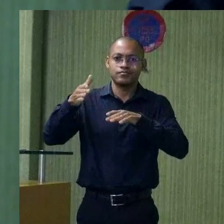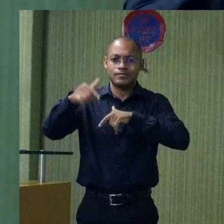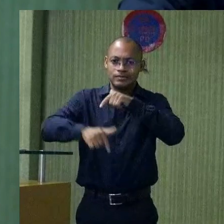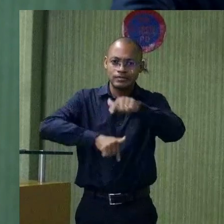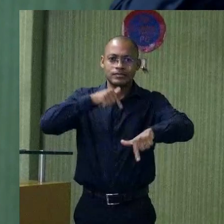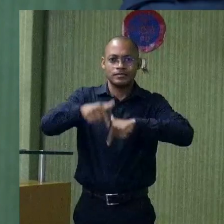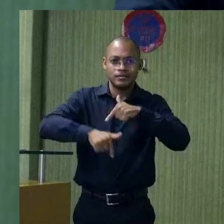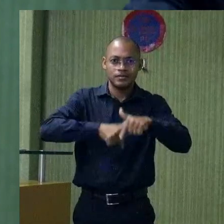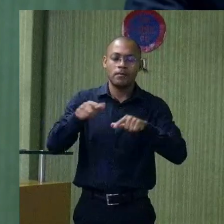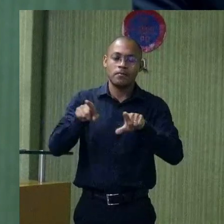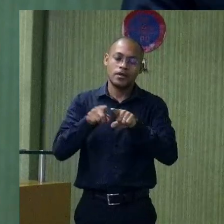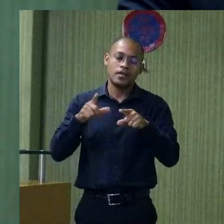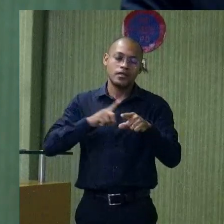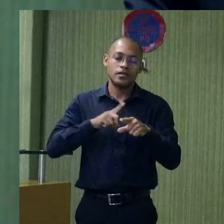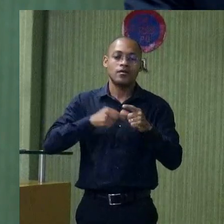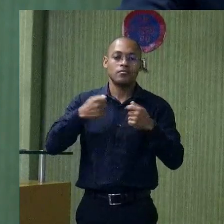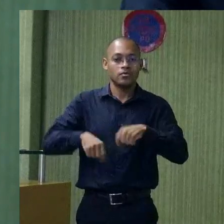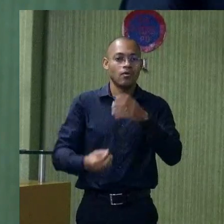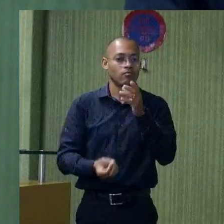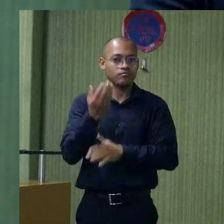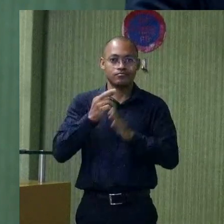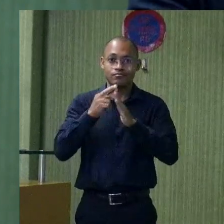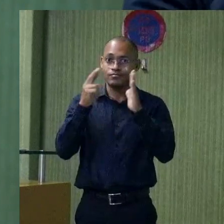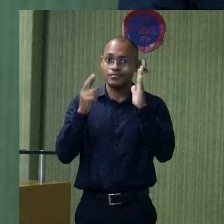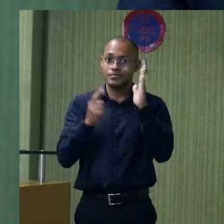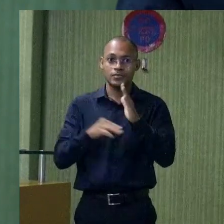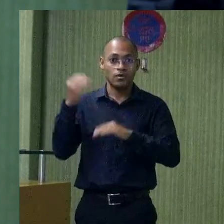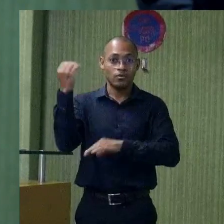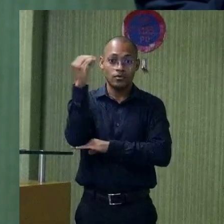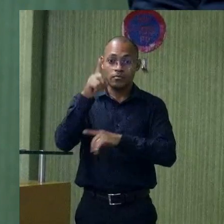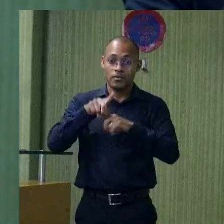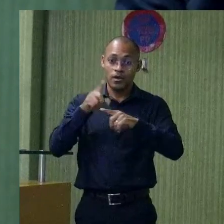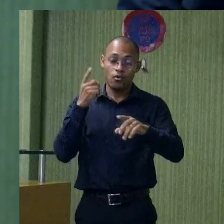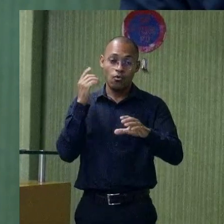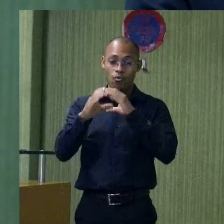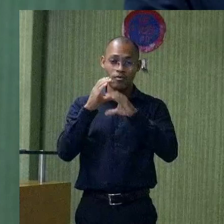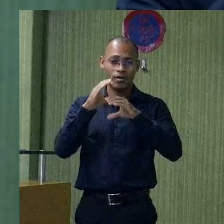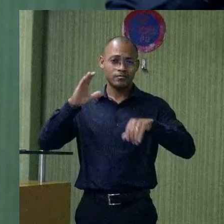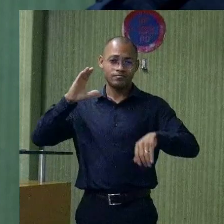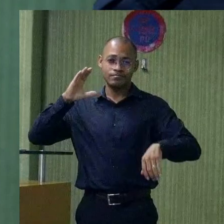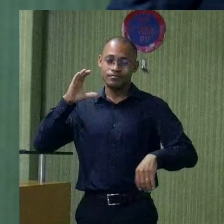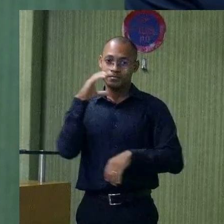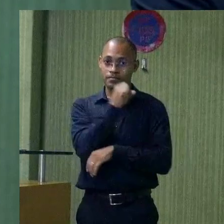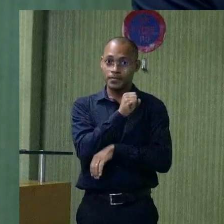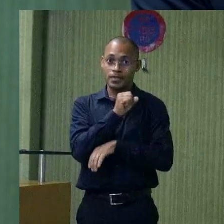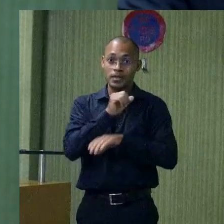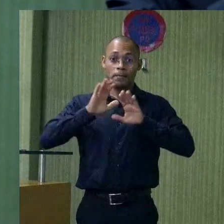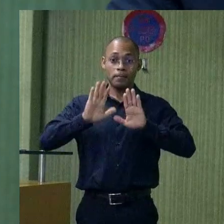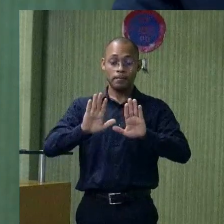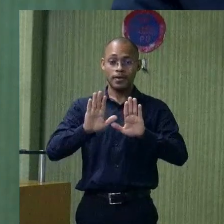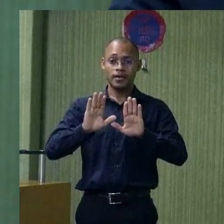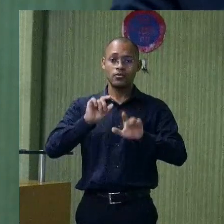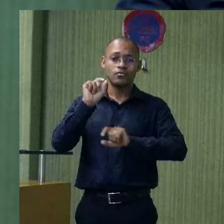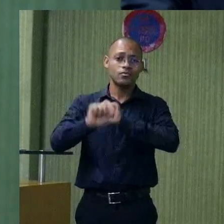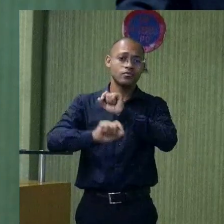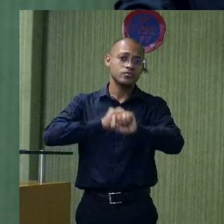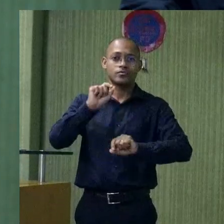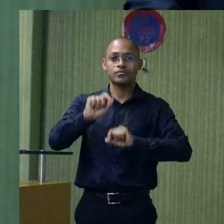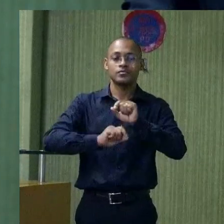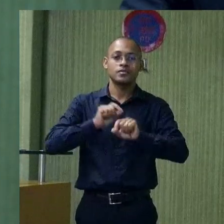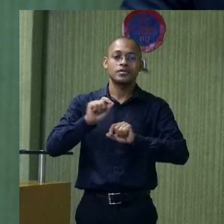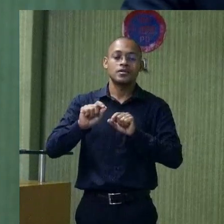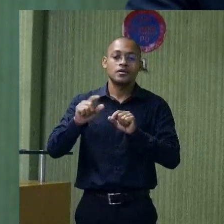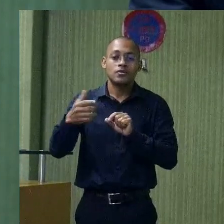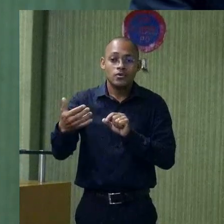no Rio Grande do Sul que é para fazer uma comunicação mais rápida mas ã o que chegou rapidamente né